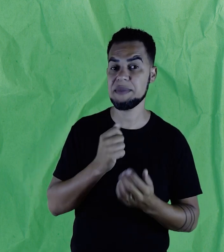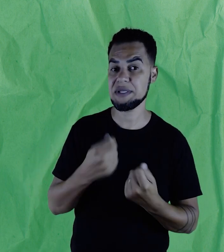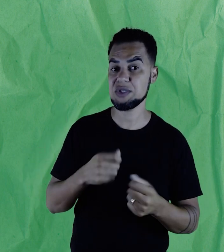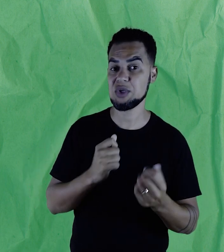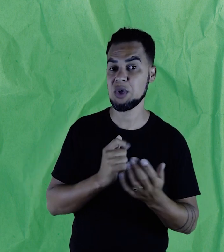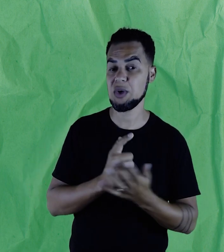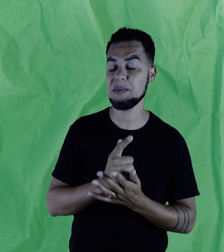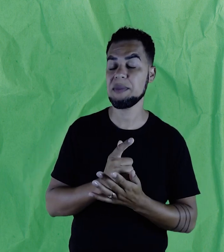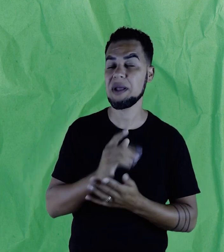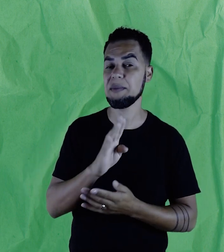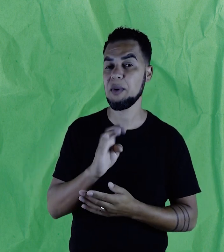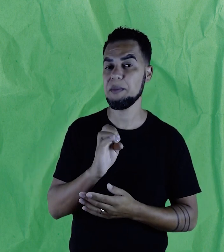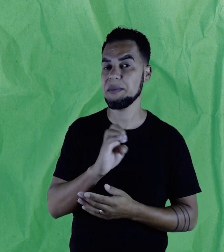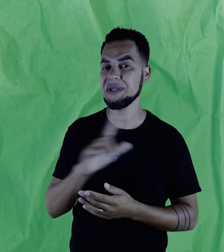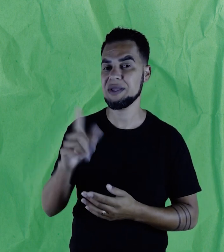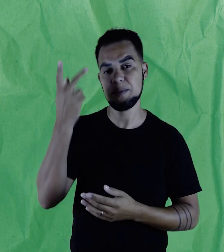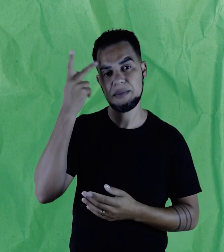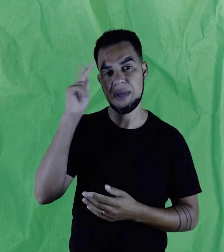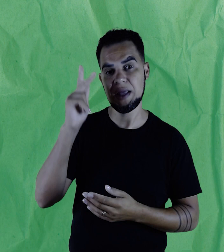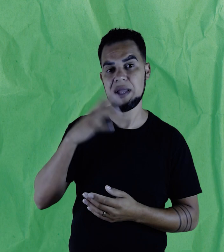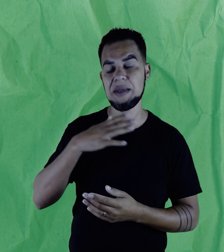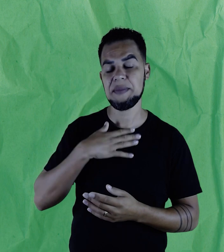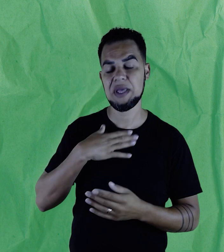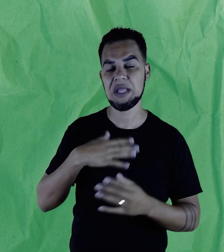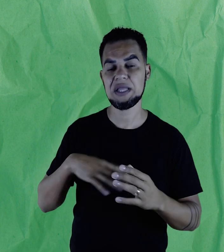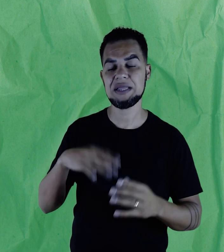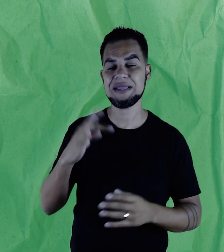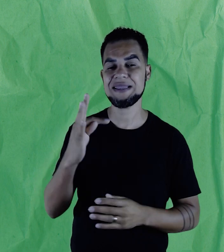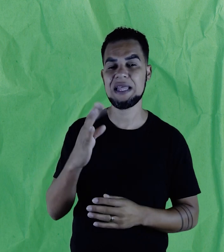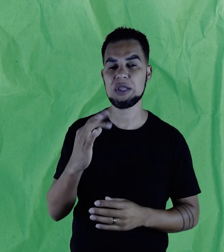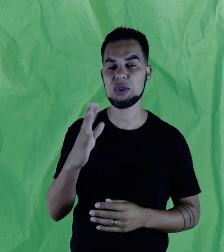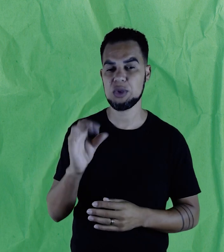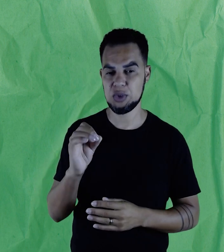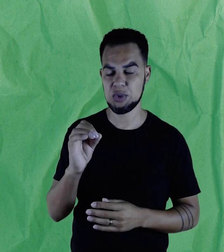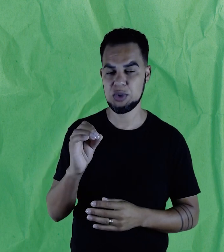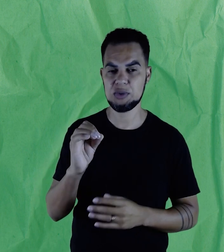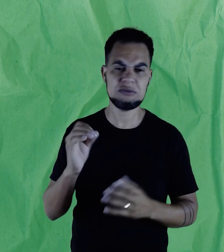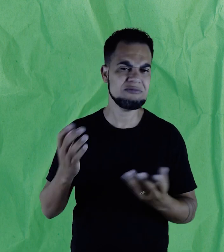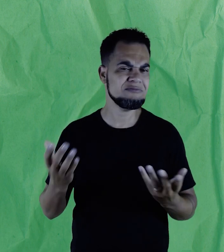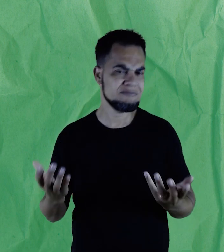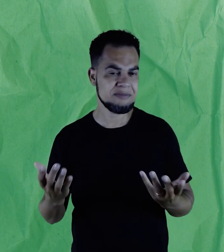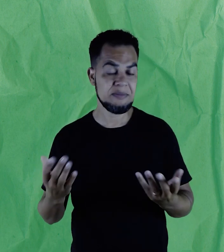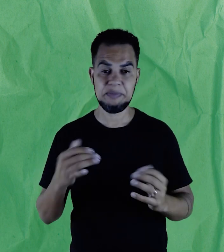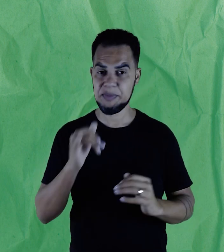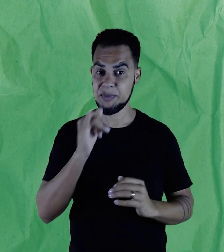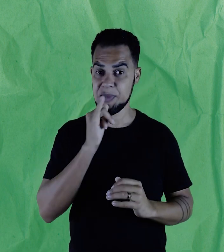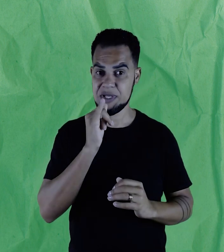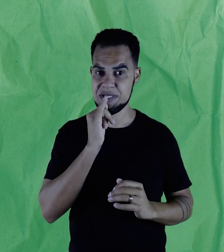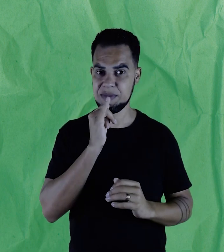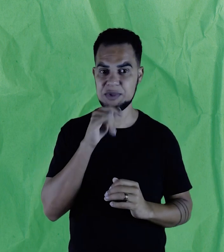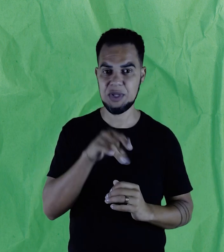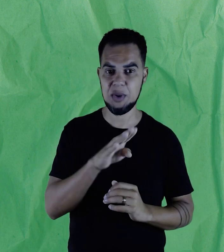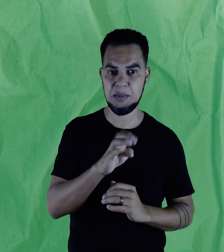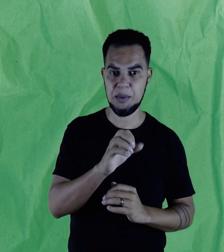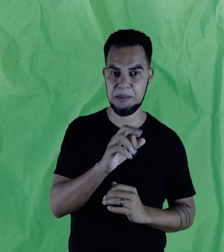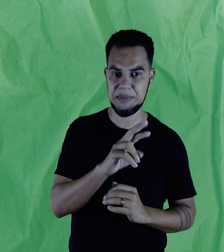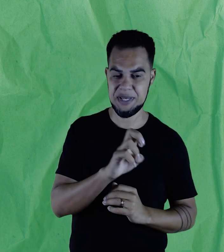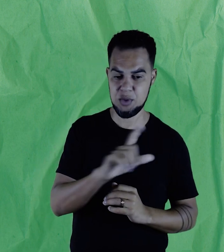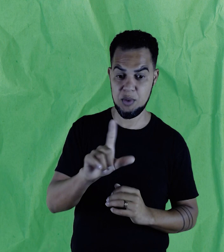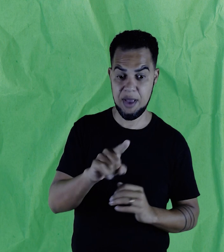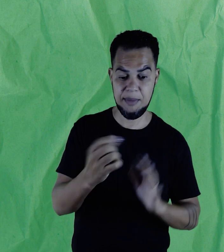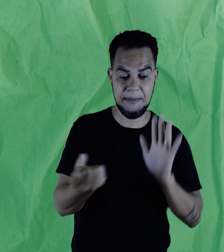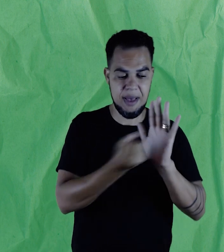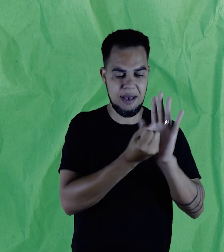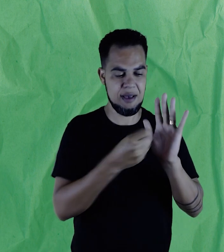aí duas palavras, uma é um nome próprio, a outra é uma parte de um determinado lugar para se referir a